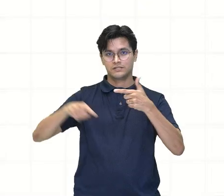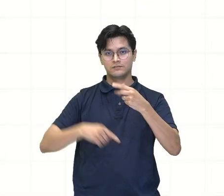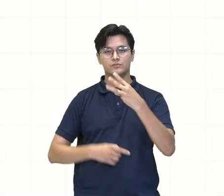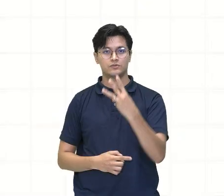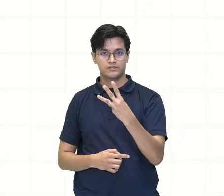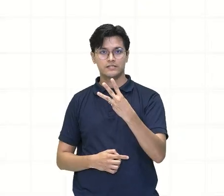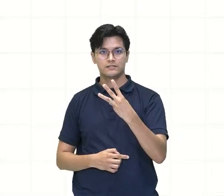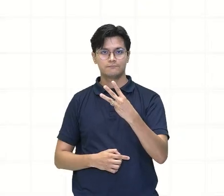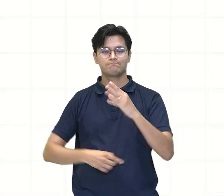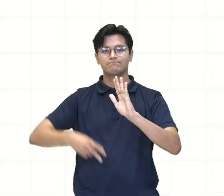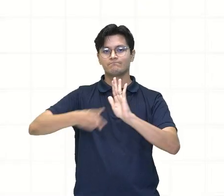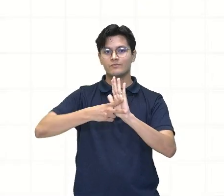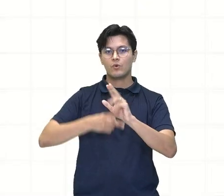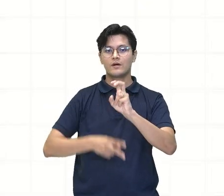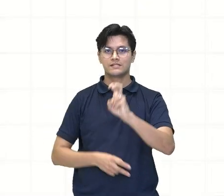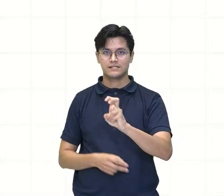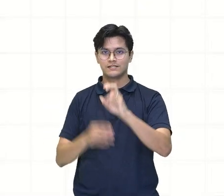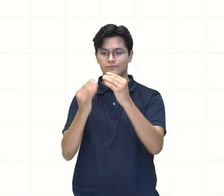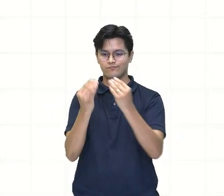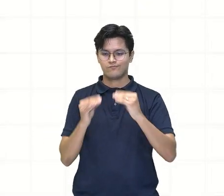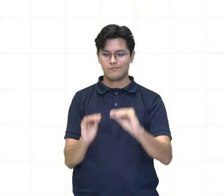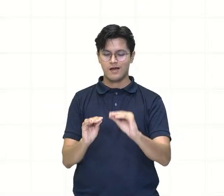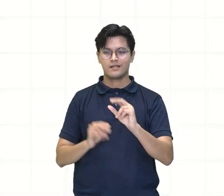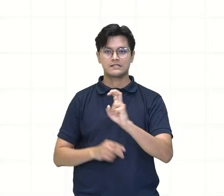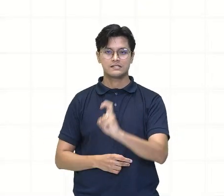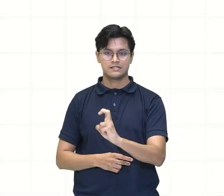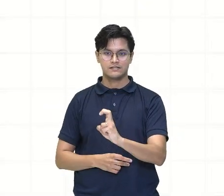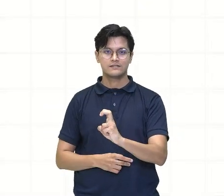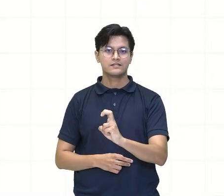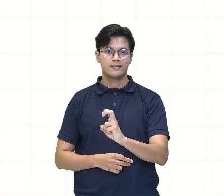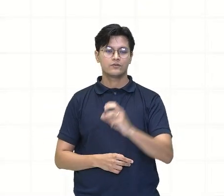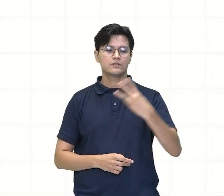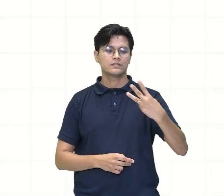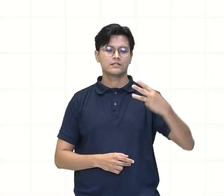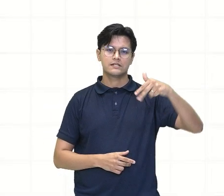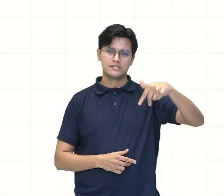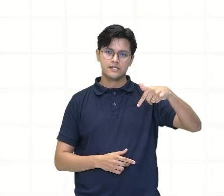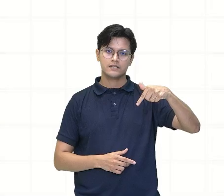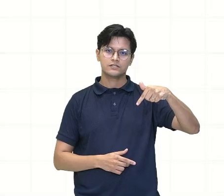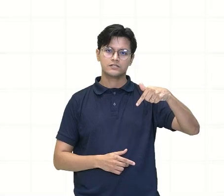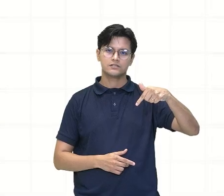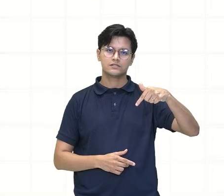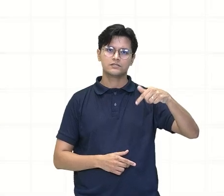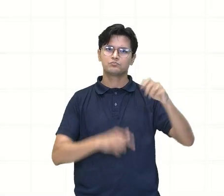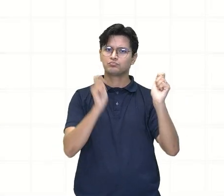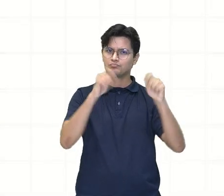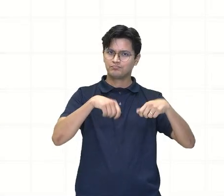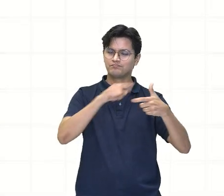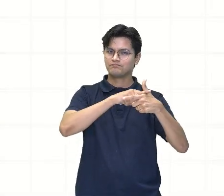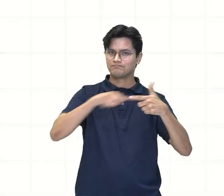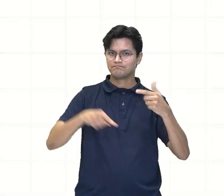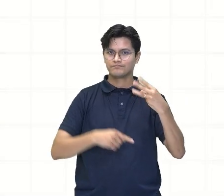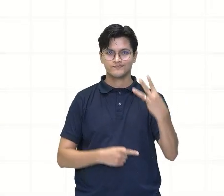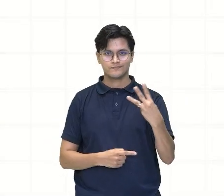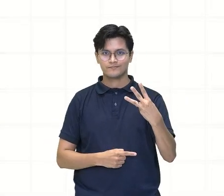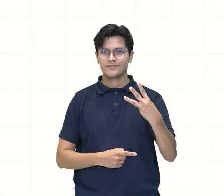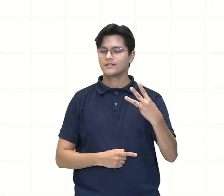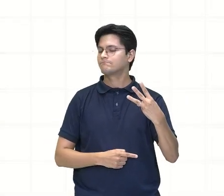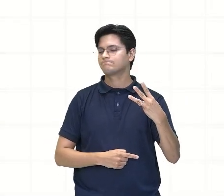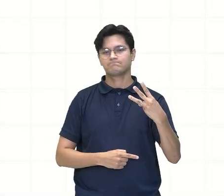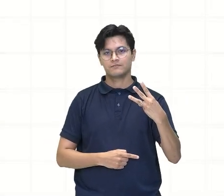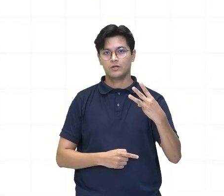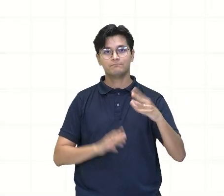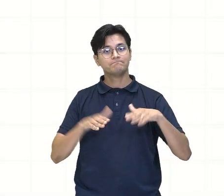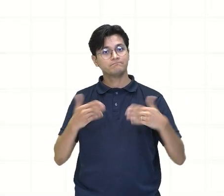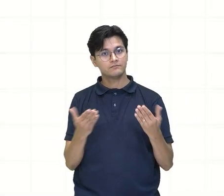37. Ok. Agora, ainda tem algum que eu possa dividir por 3? Não. Agora eu vou para o nosso próximo número